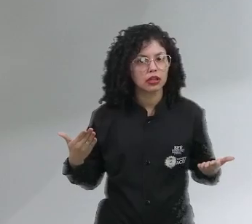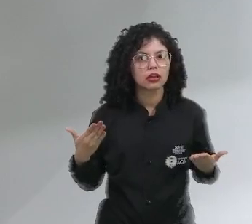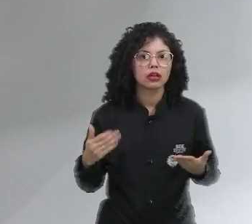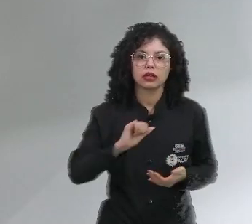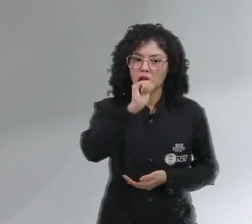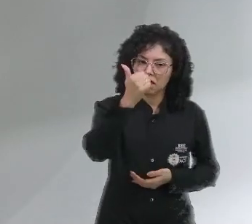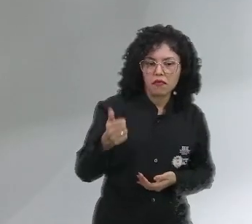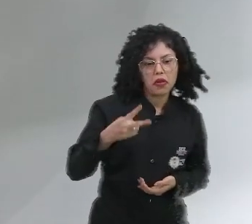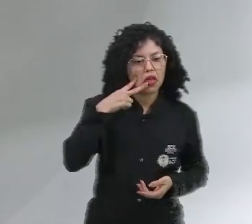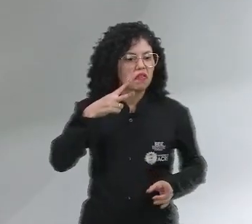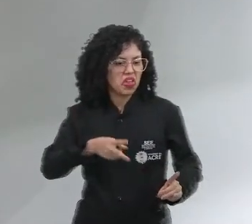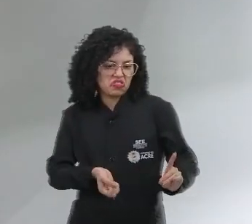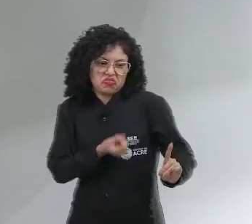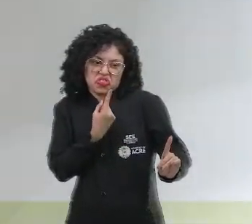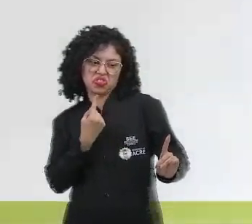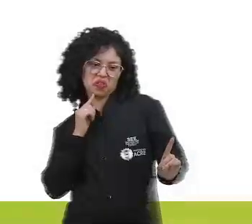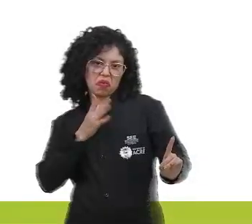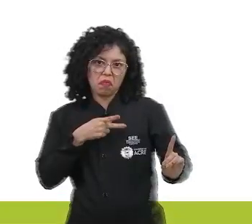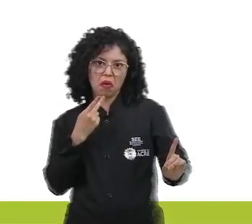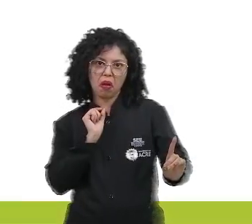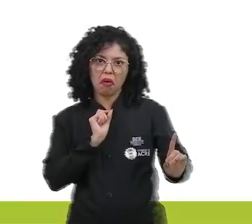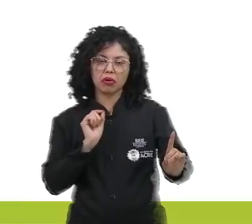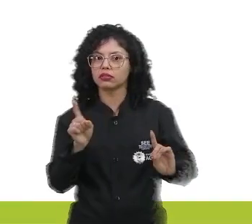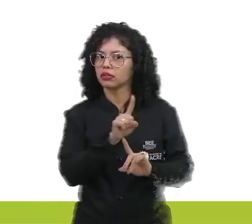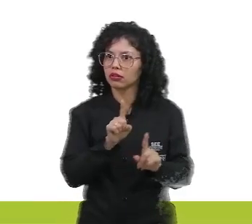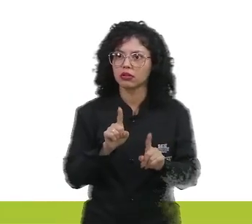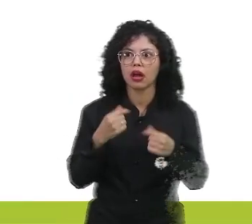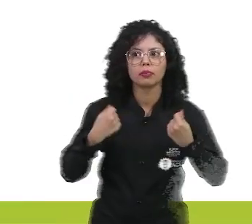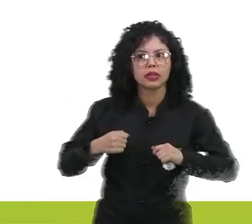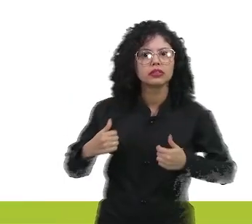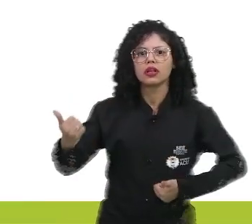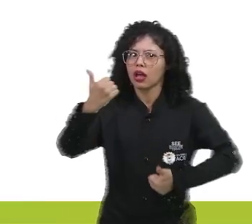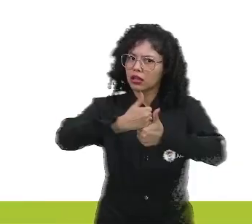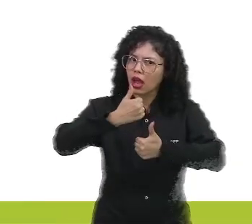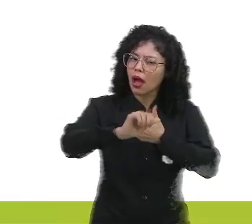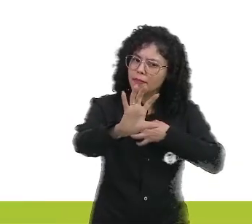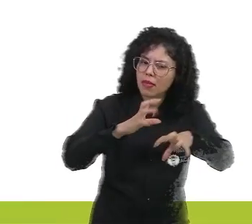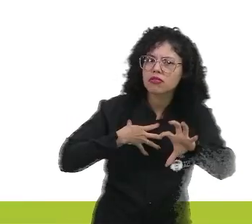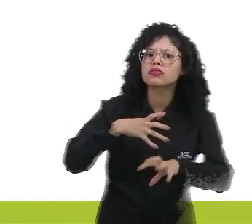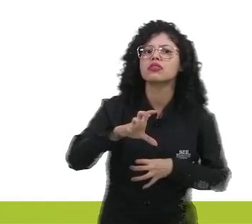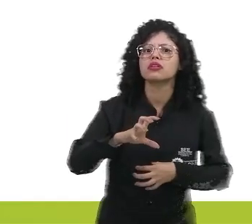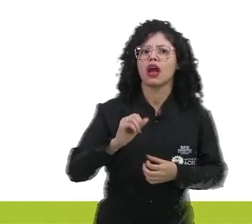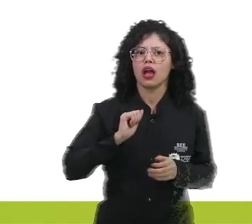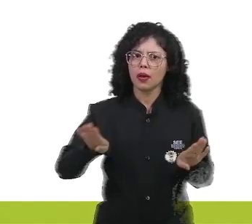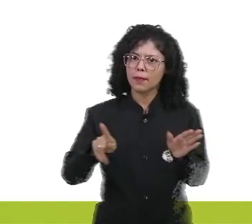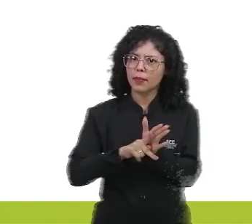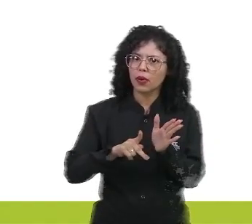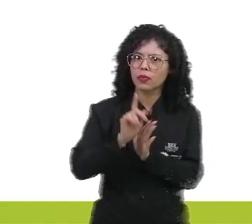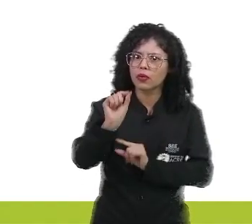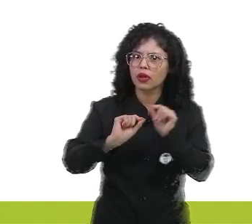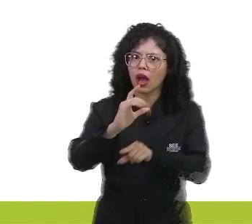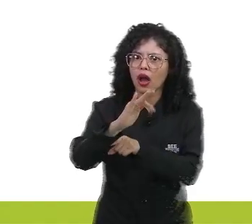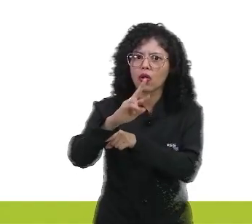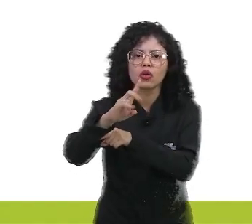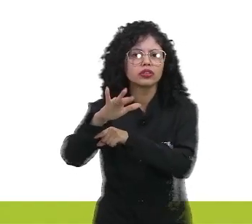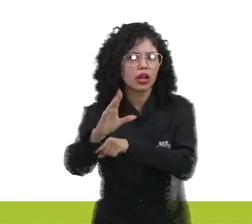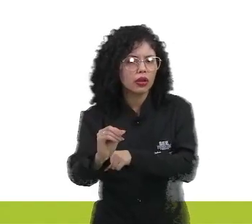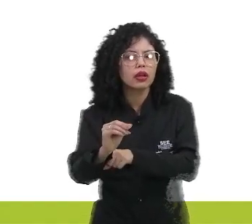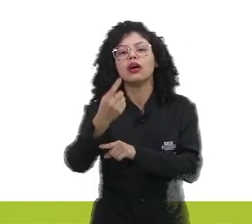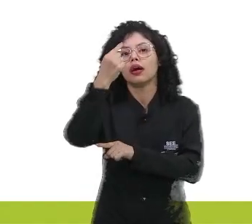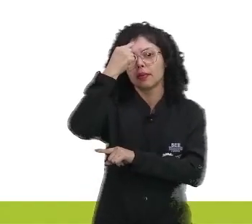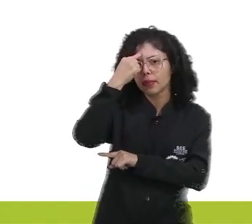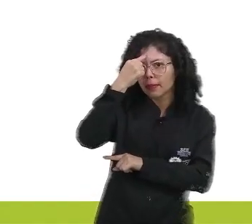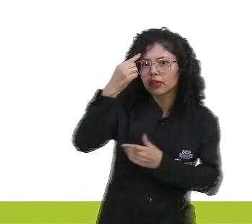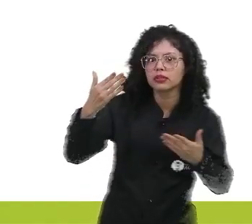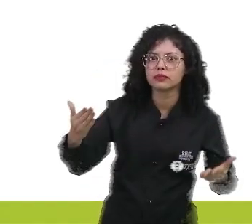o sentimento do outro, tá bom? E aqui do outro lado, a empatia cognitiva aqui seria no aspecto intelectual,